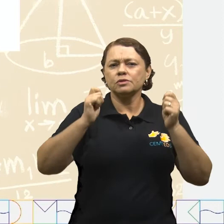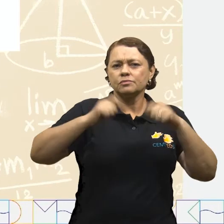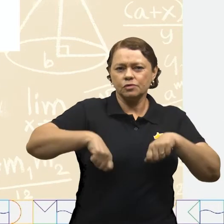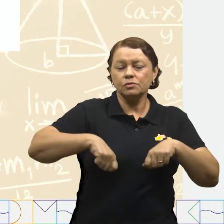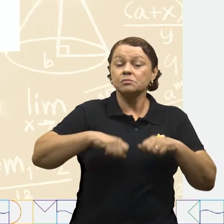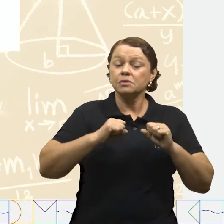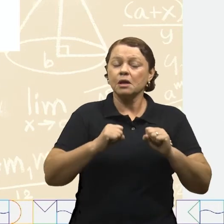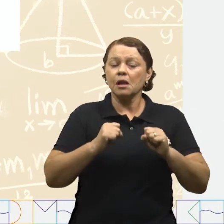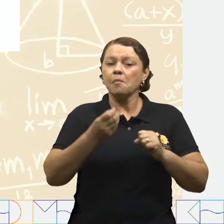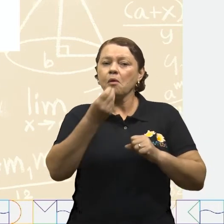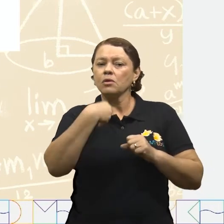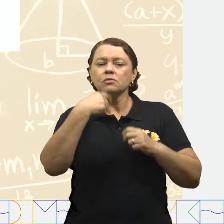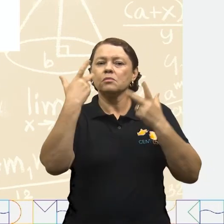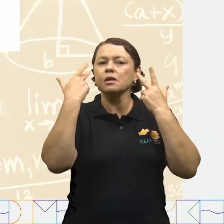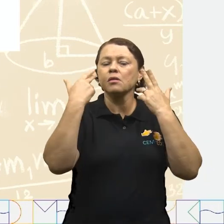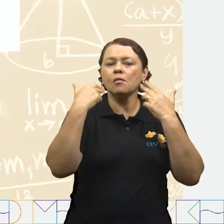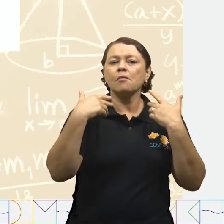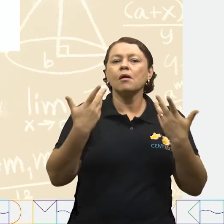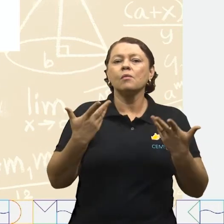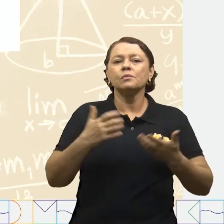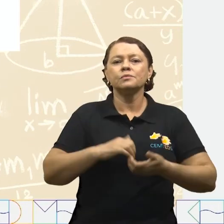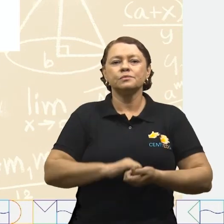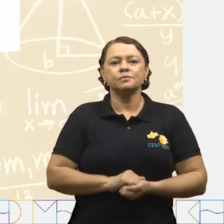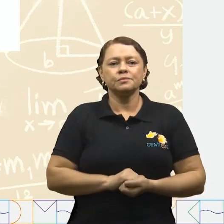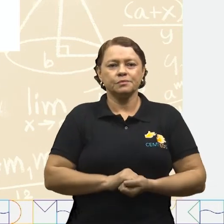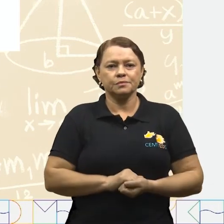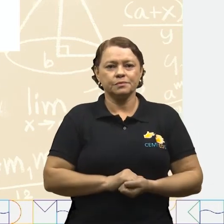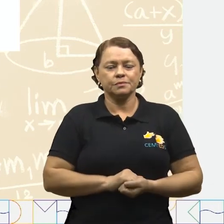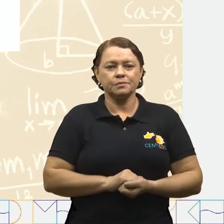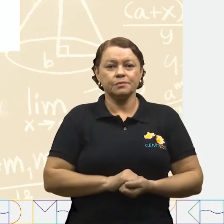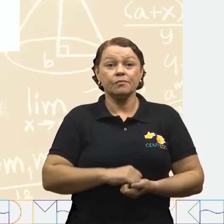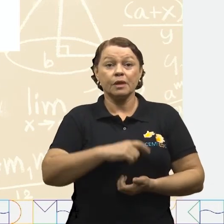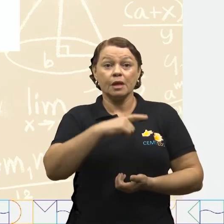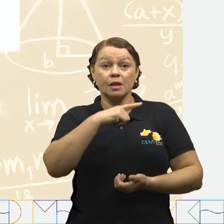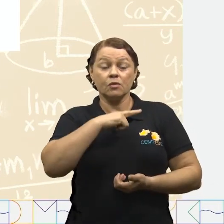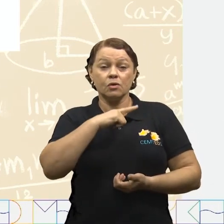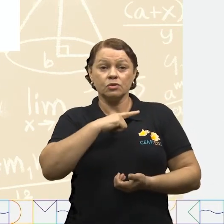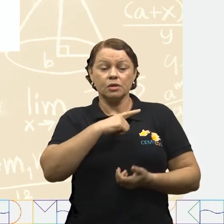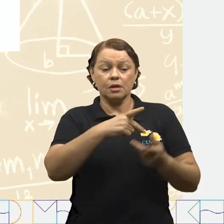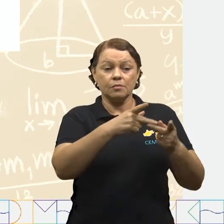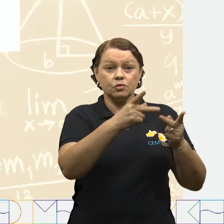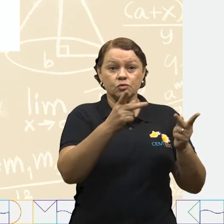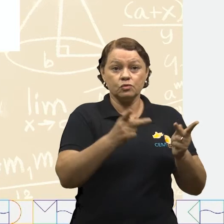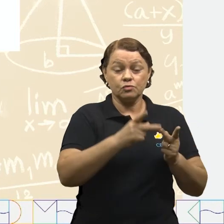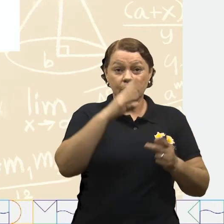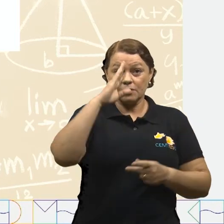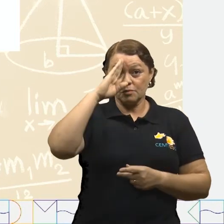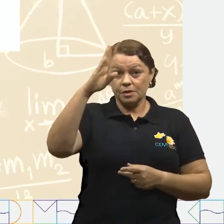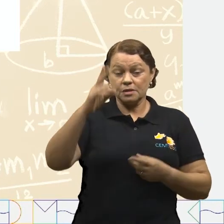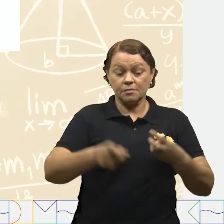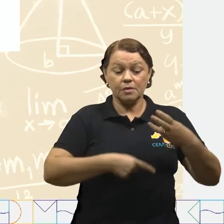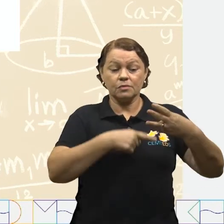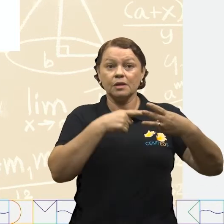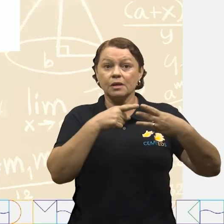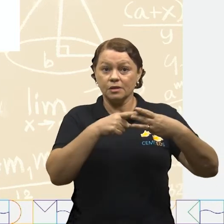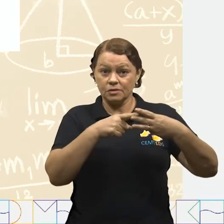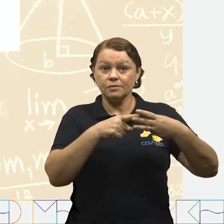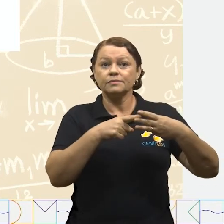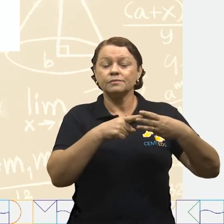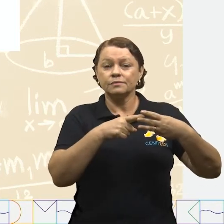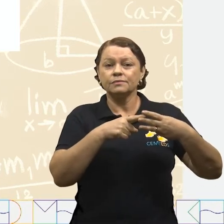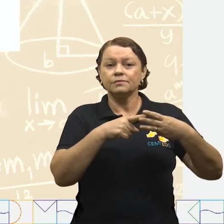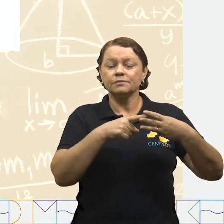que ela pode comer vamos ver quais opções sobraram nós temos aí três opções de prato principal